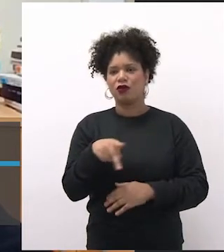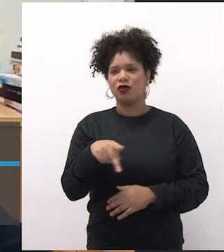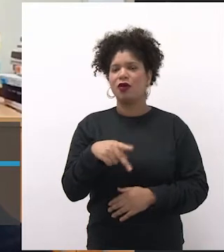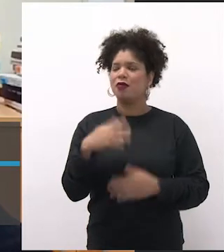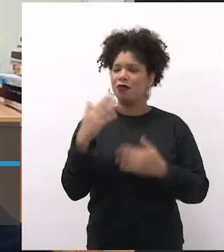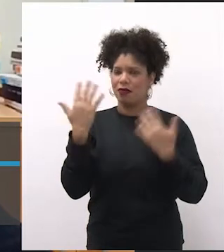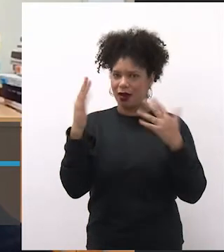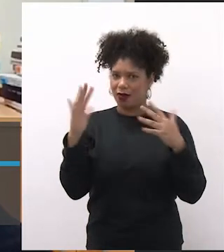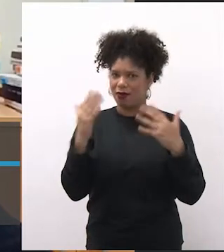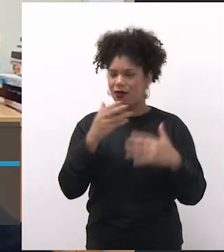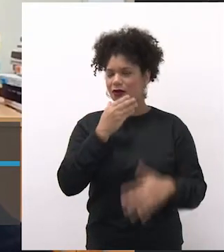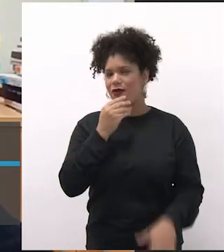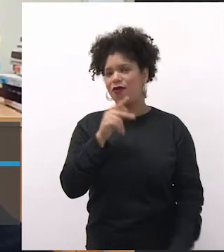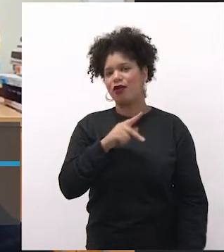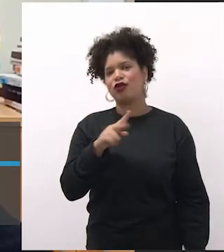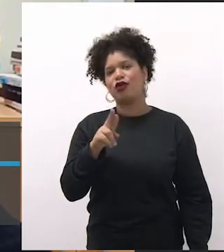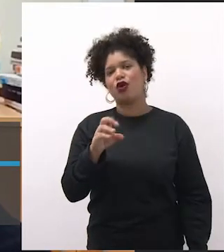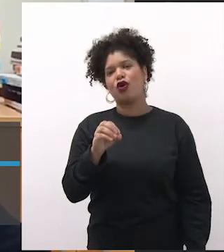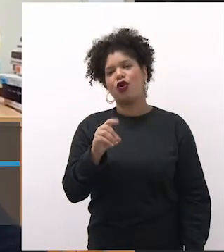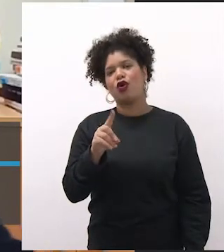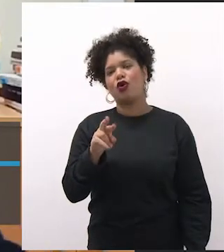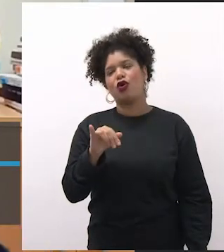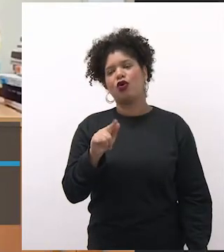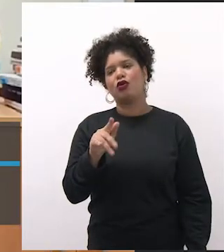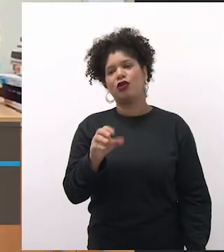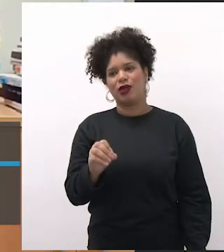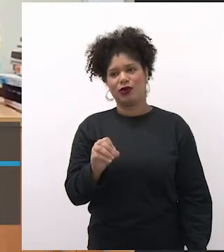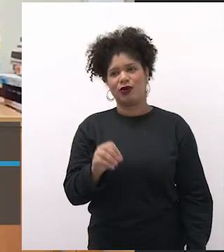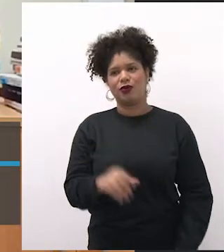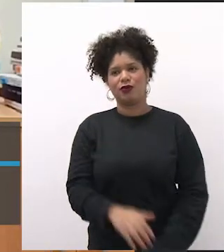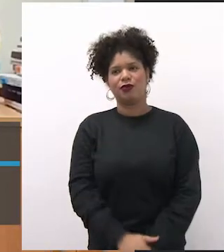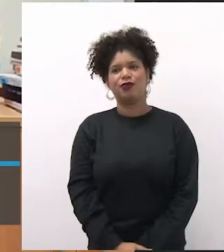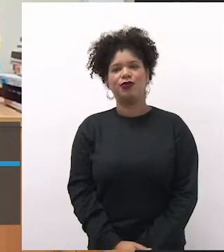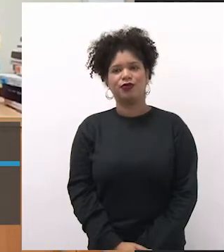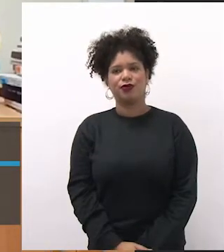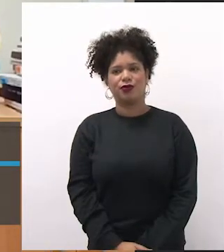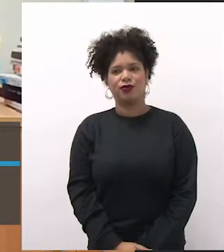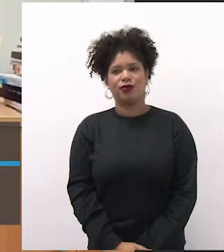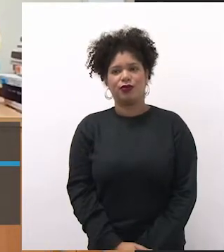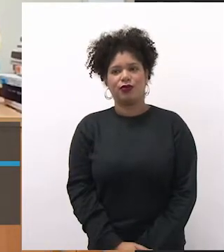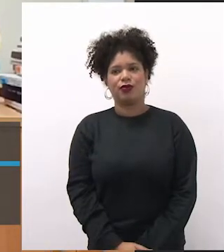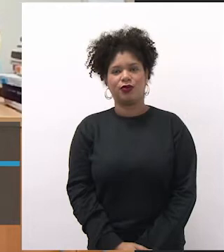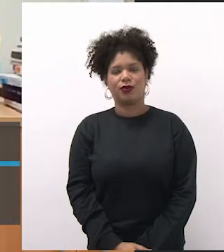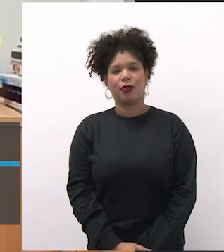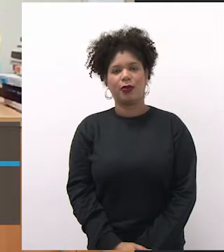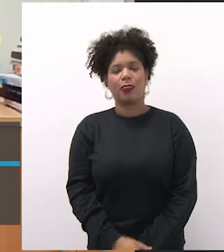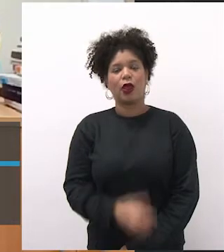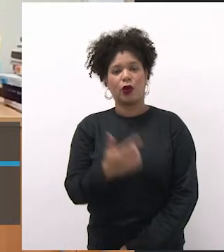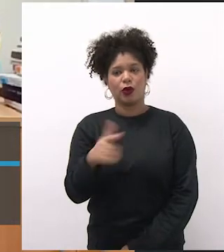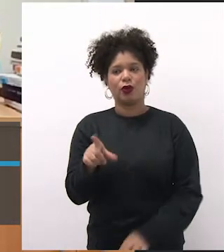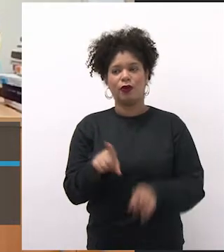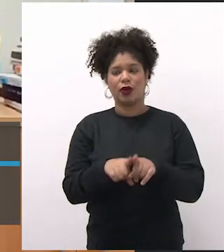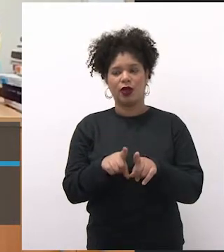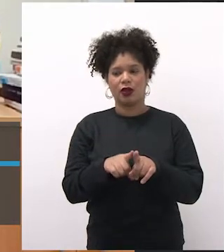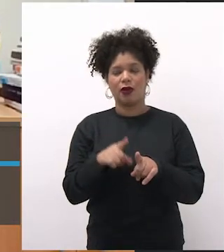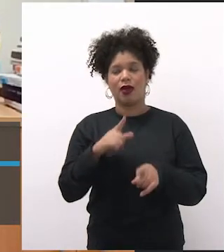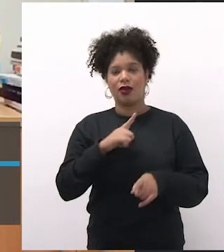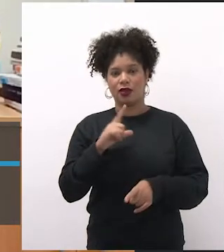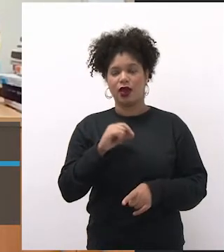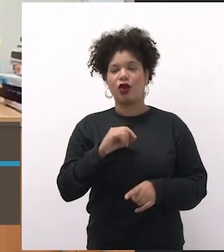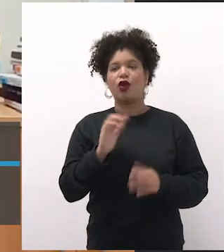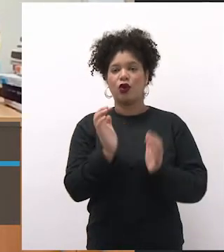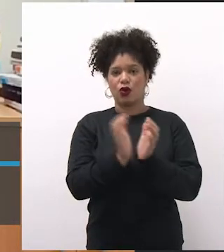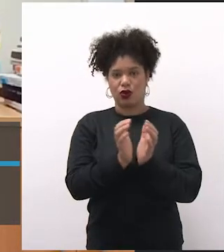professor Rodrigo. Bom, meninas, nós também temos, né, o nosso clube